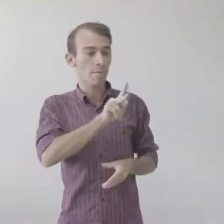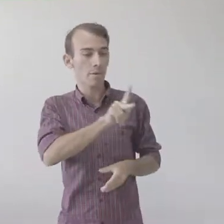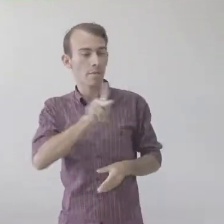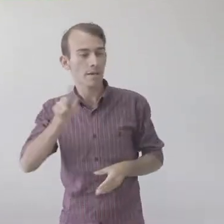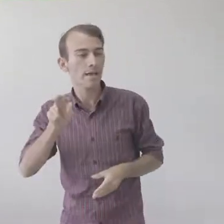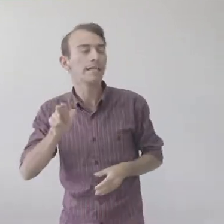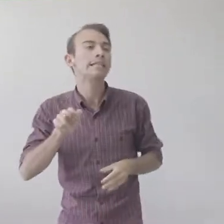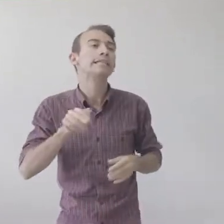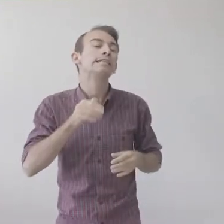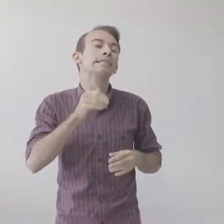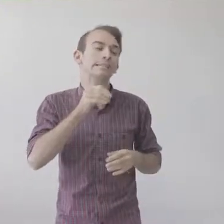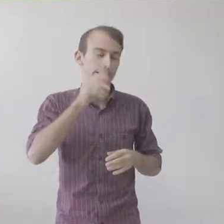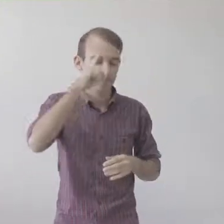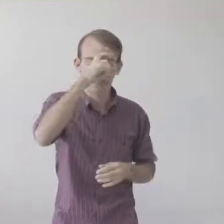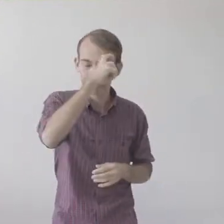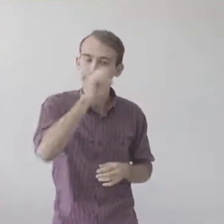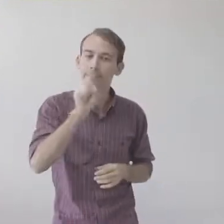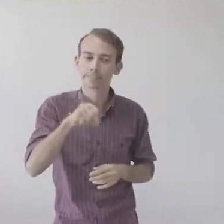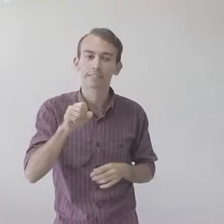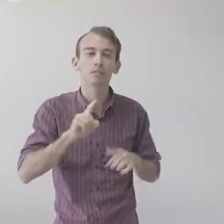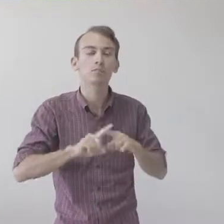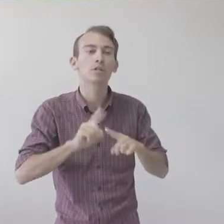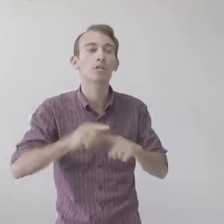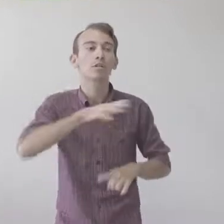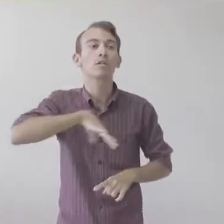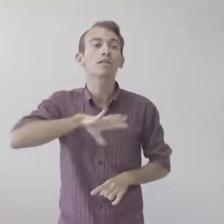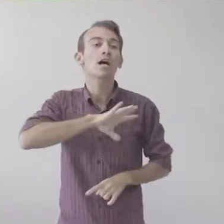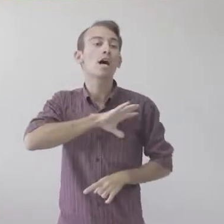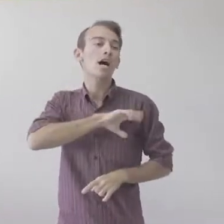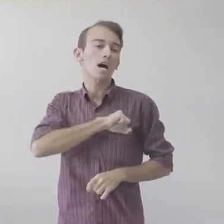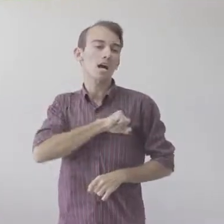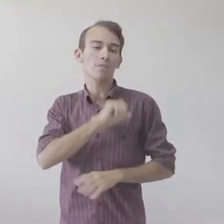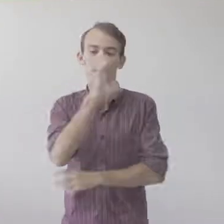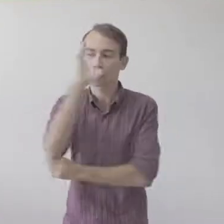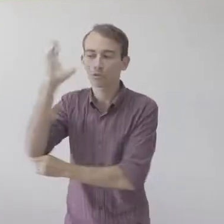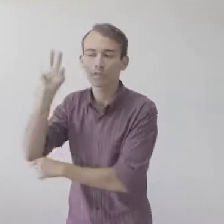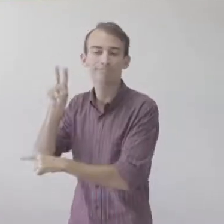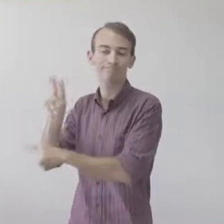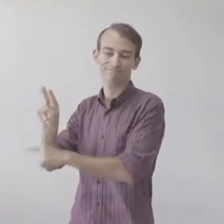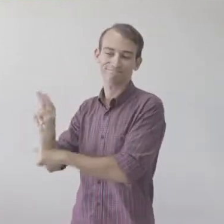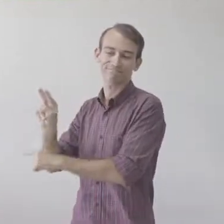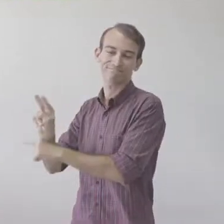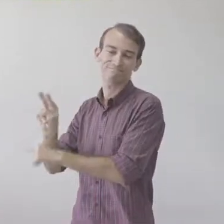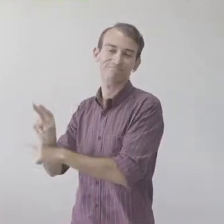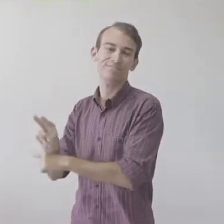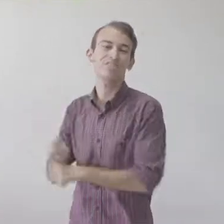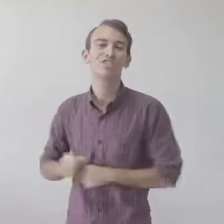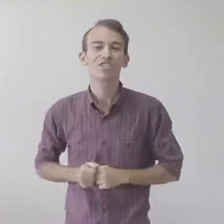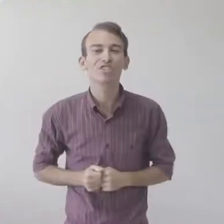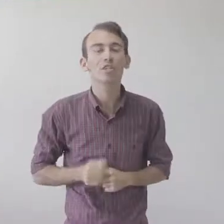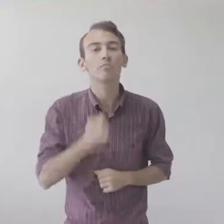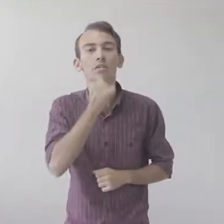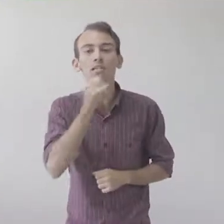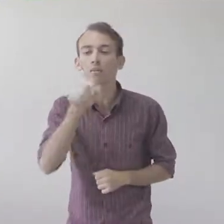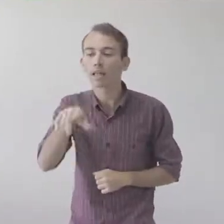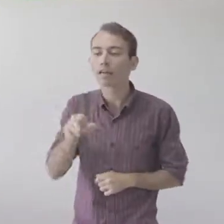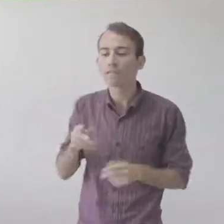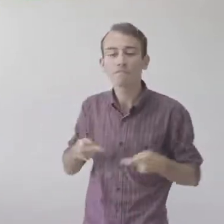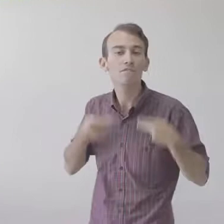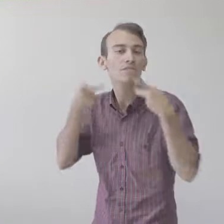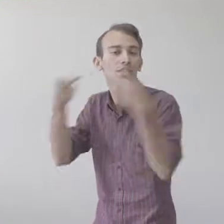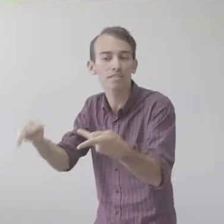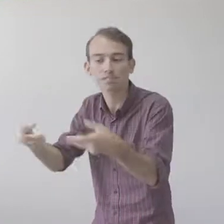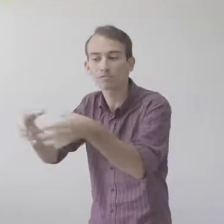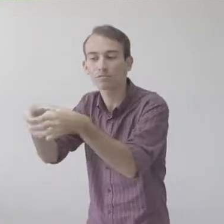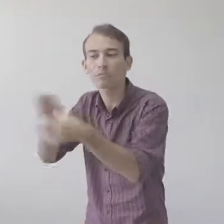realmente por um um desejo de preservar então as pessoas olham a níveis uma unidade de conservação mas